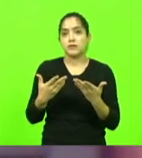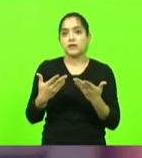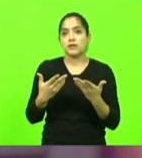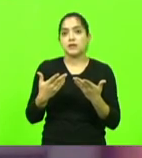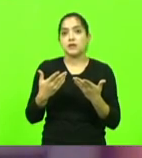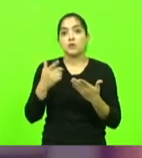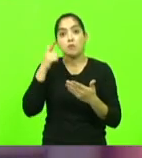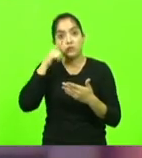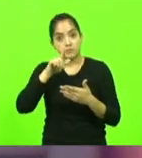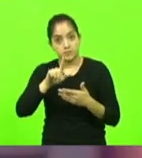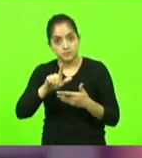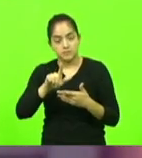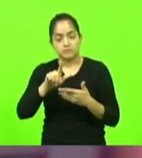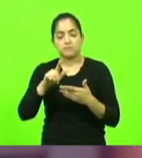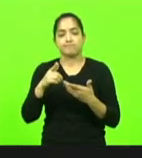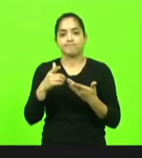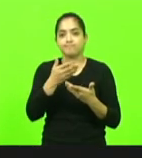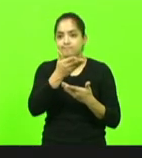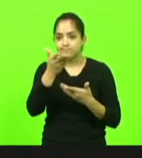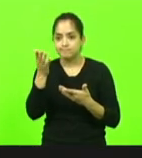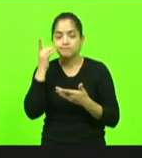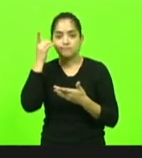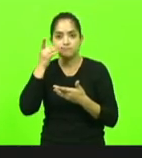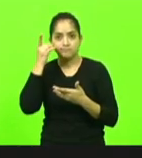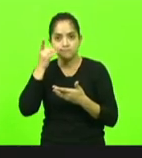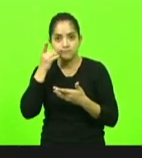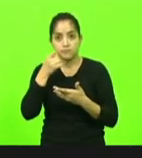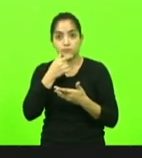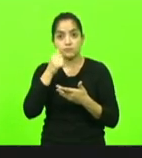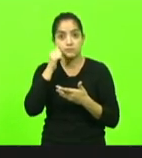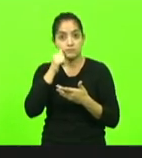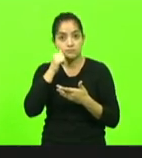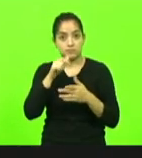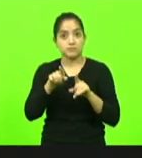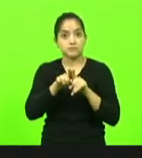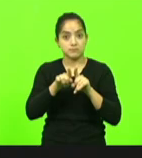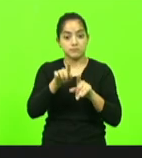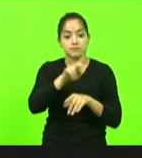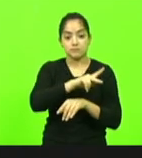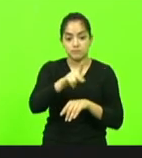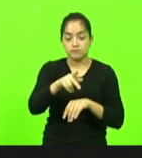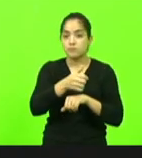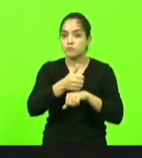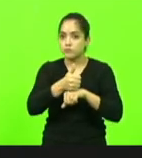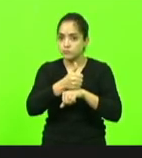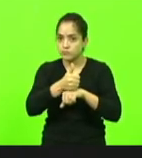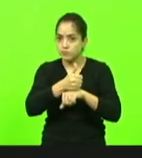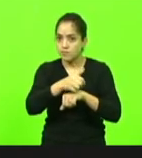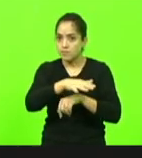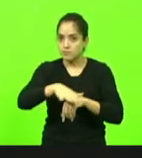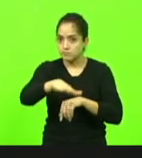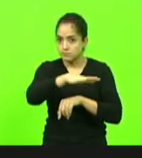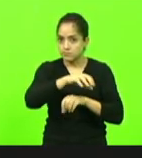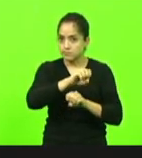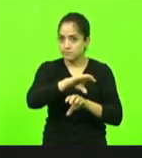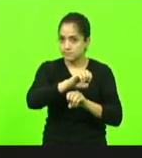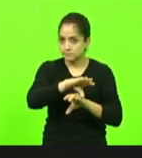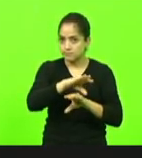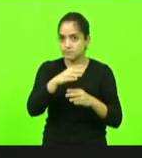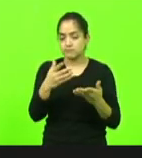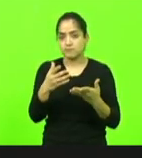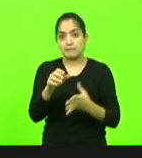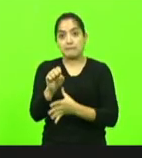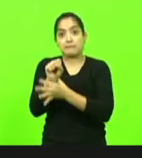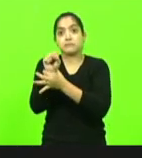colegas deputados e deputada e aos educadores, profissionais da educação, que nós não temos nenhuma